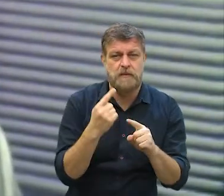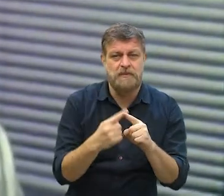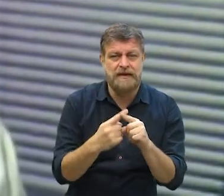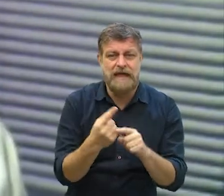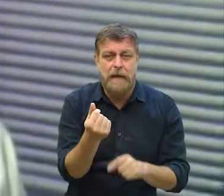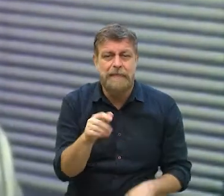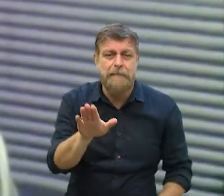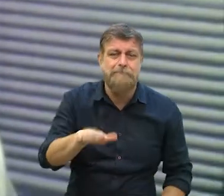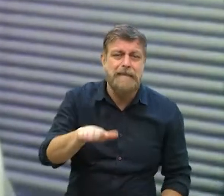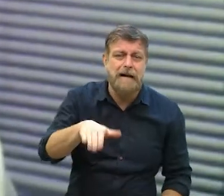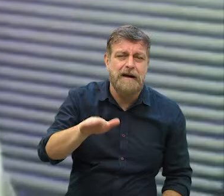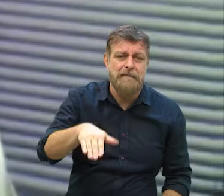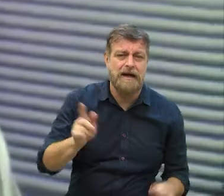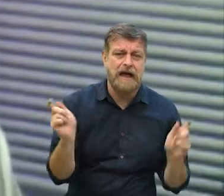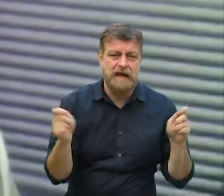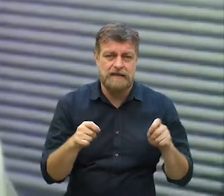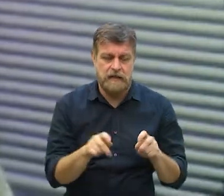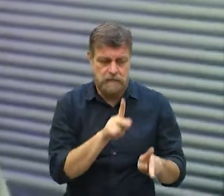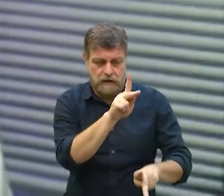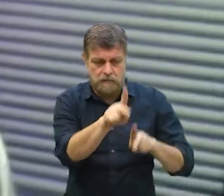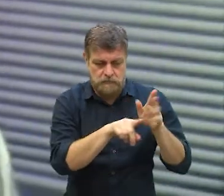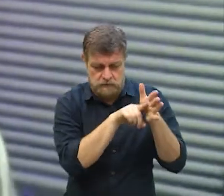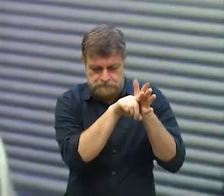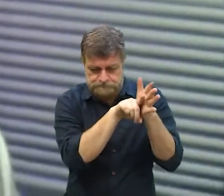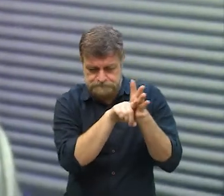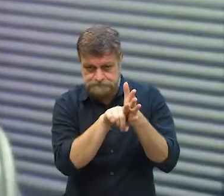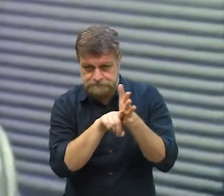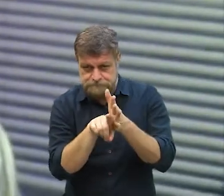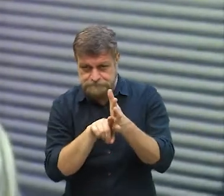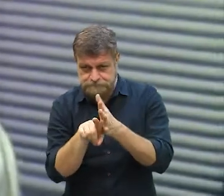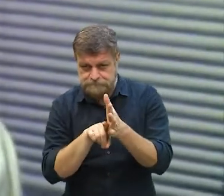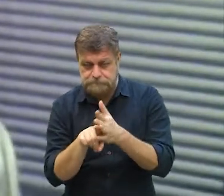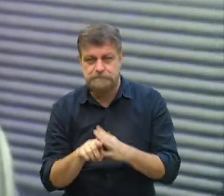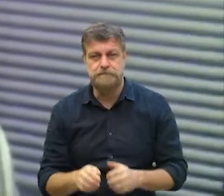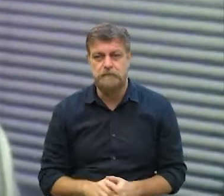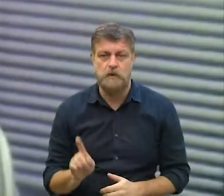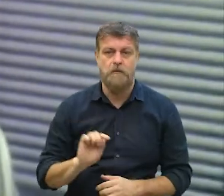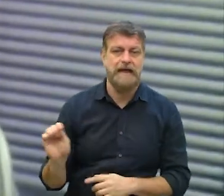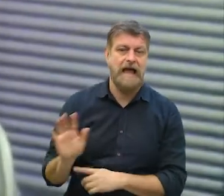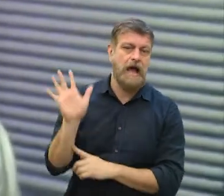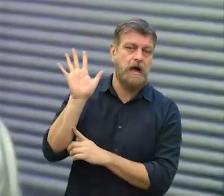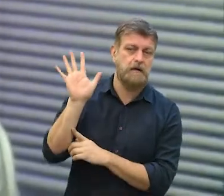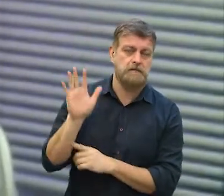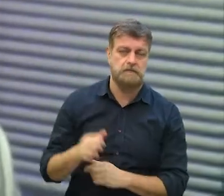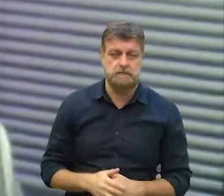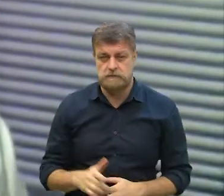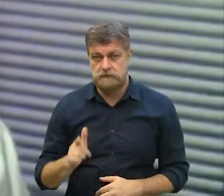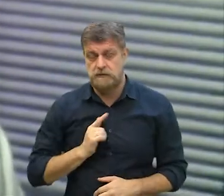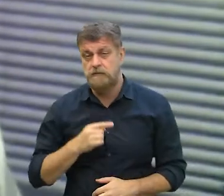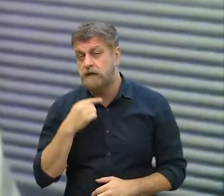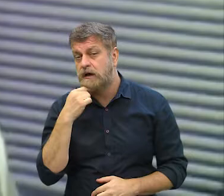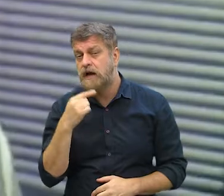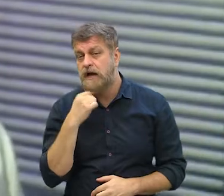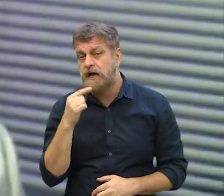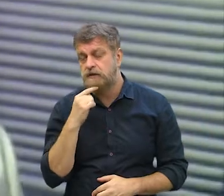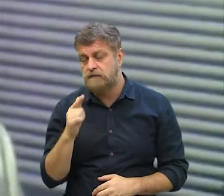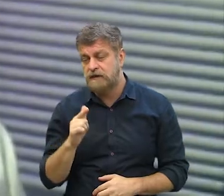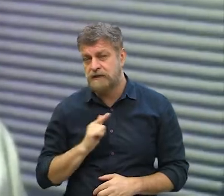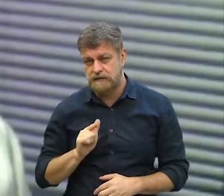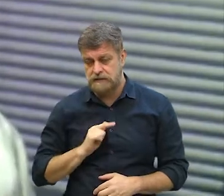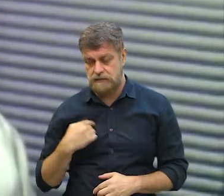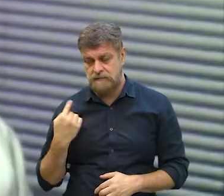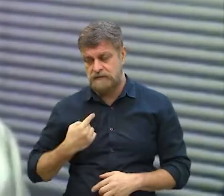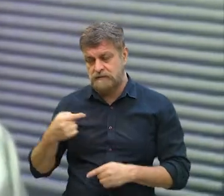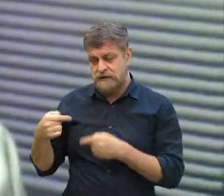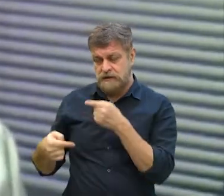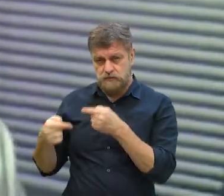muito baixo custo, né? Você consegue fazer o rastreamento populacional com um exame de baixo custo. A grande dúvida que começa a